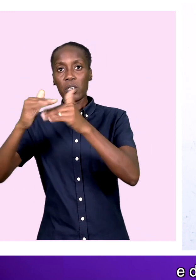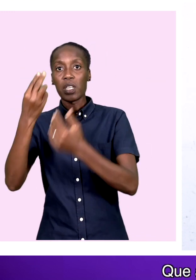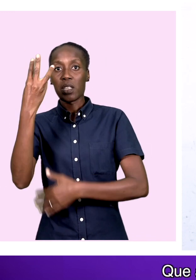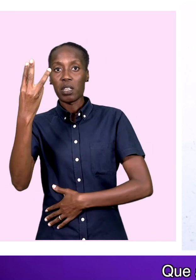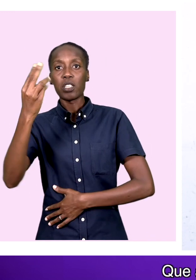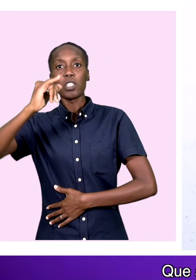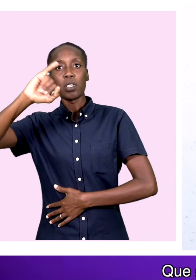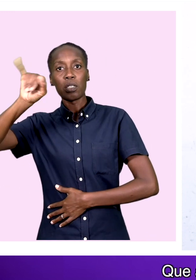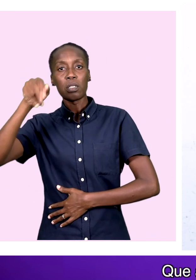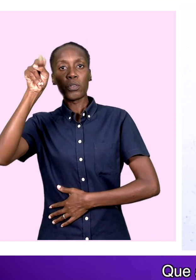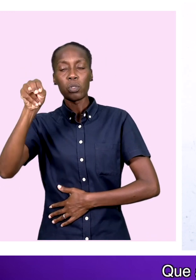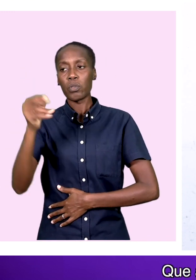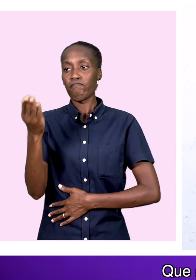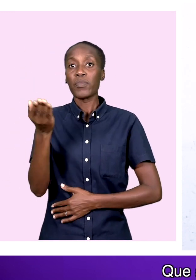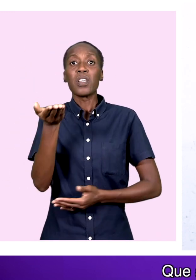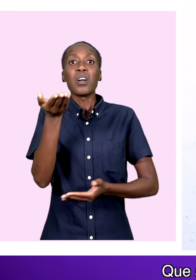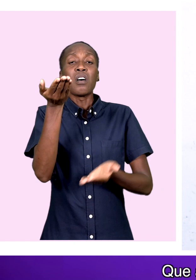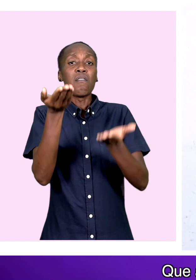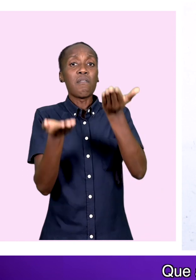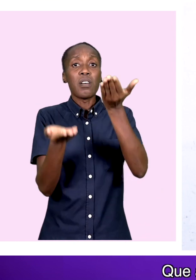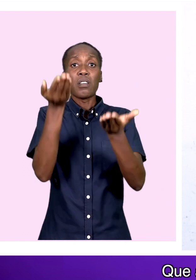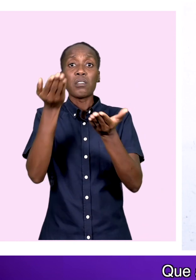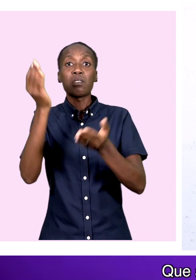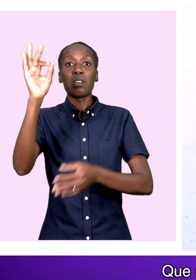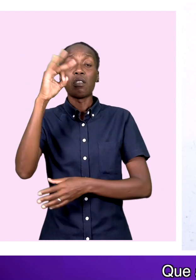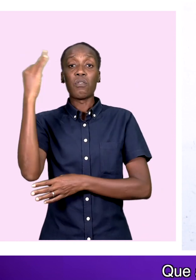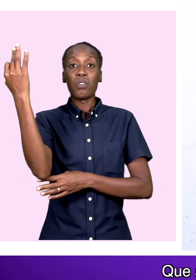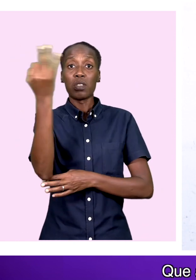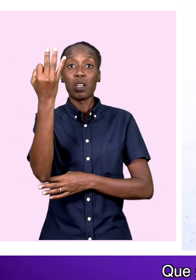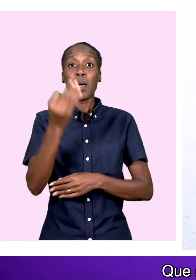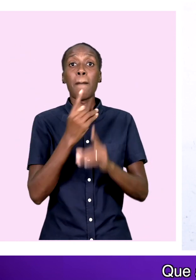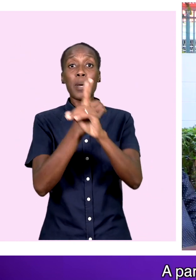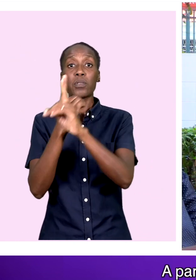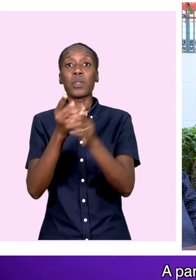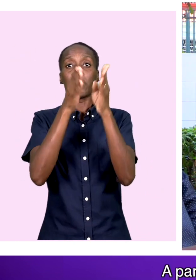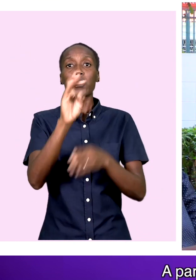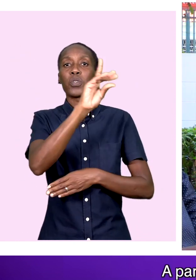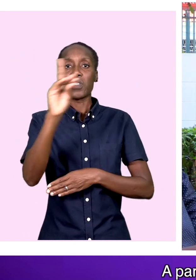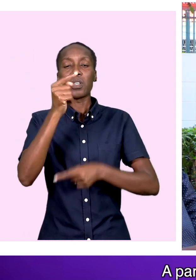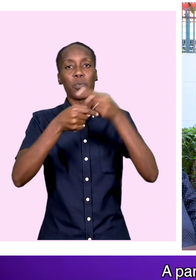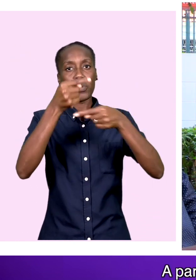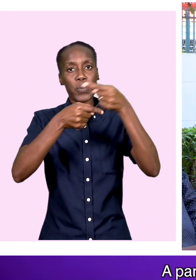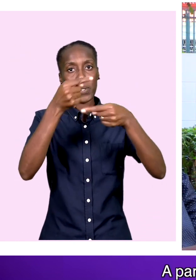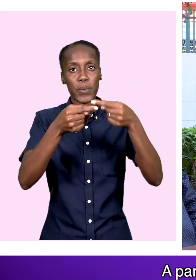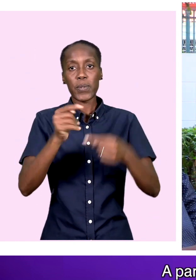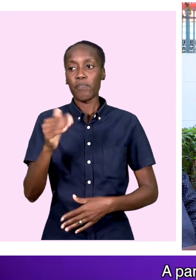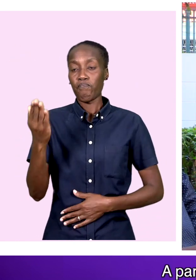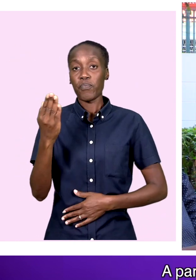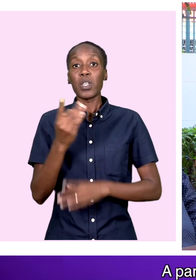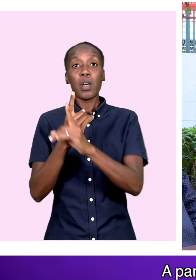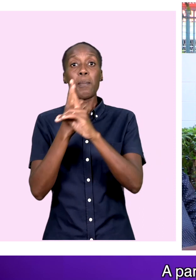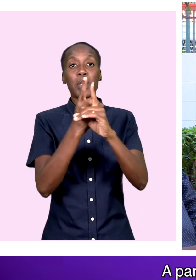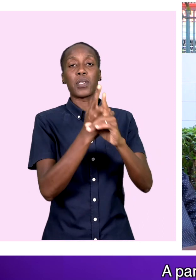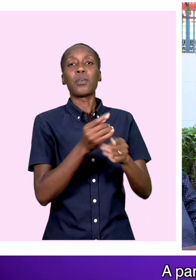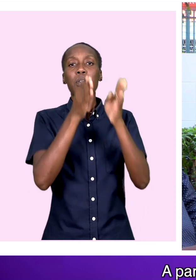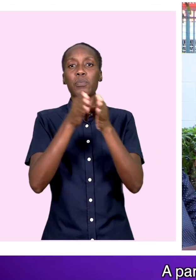junho. E que avaliação faz o FAMOD da adesão das pessoas com deficiência neste processo? A participação das pessoas com deficiência, a avaliação